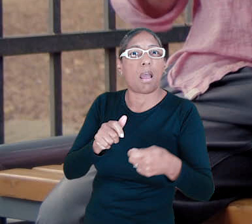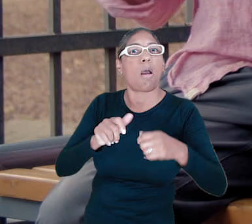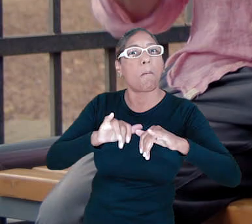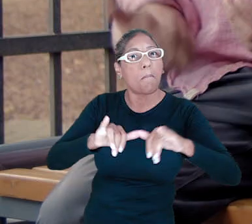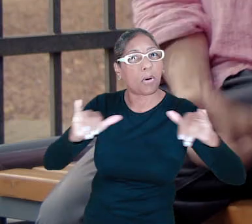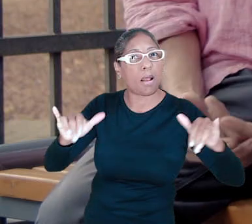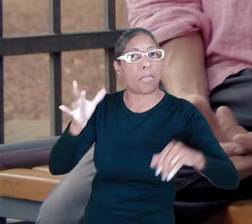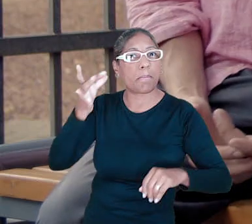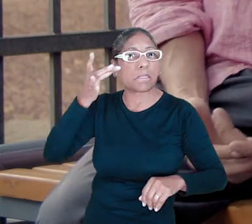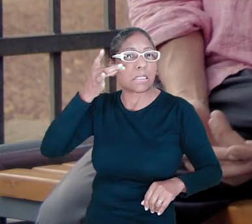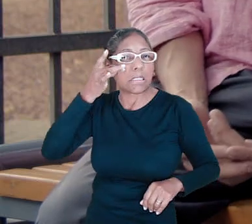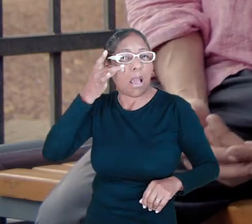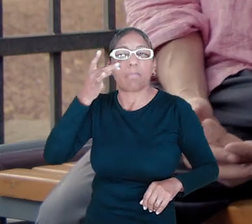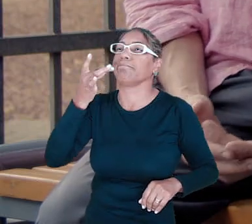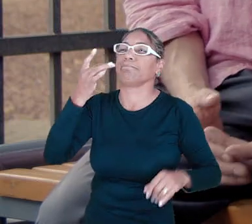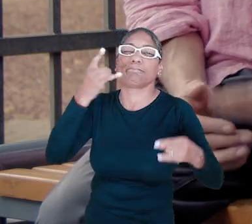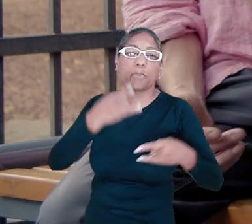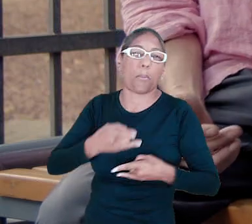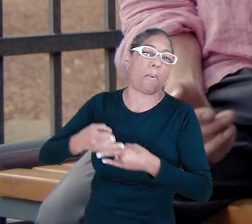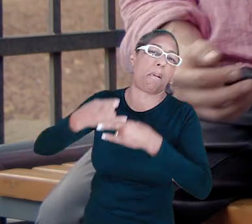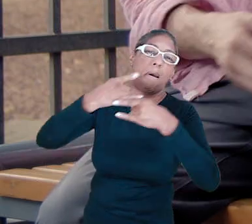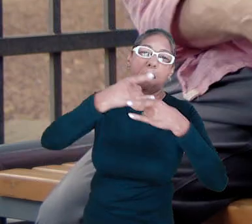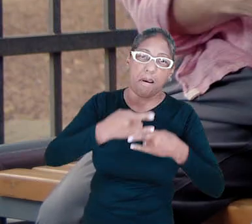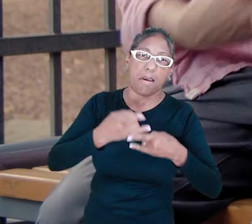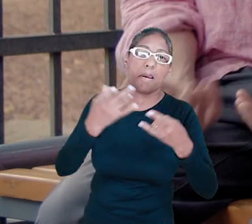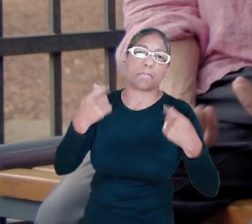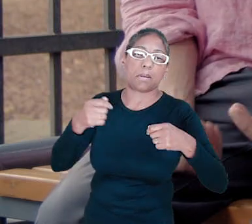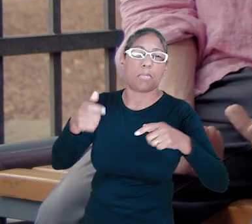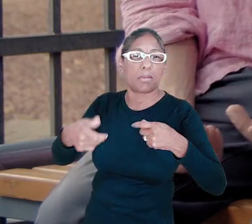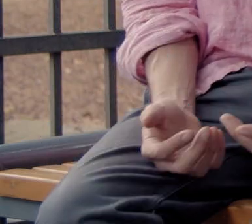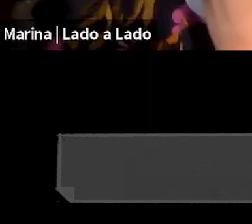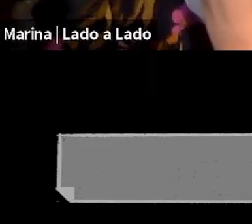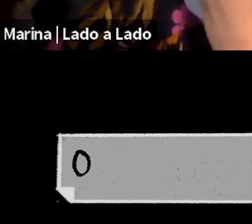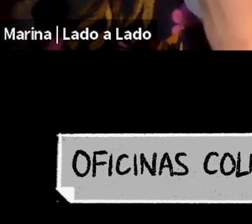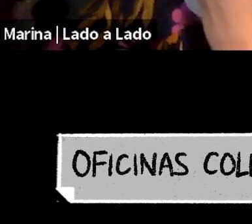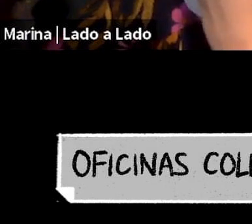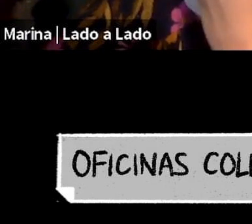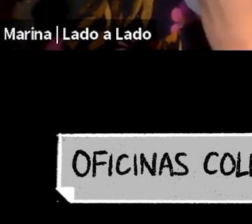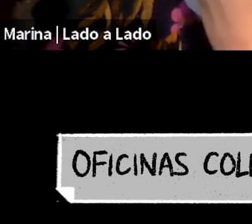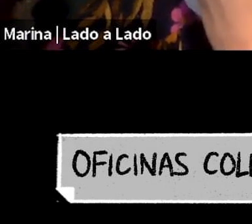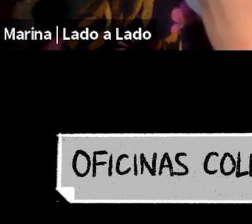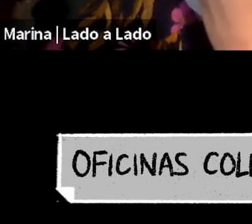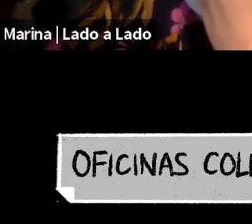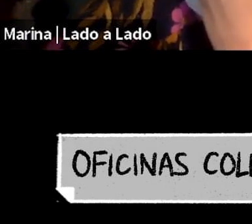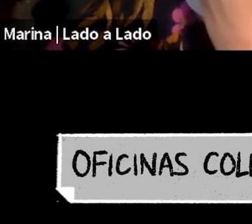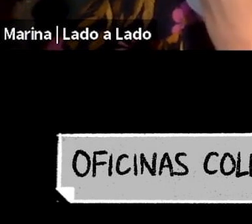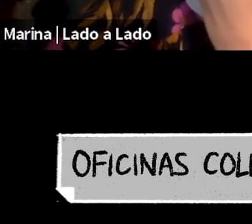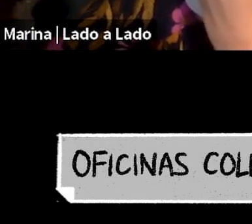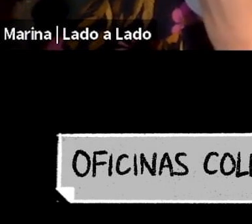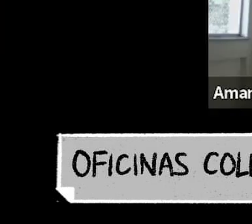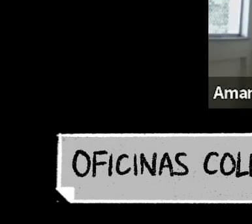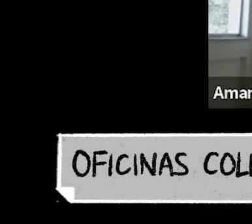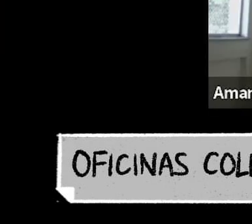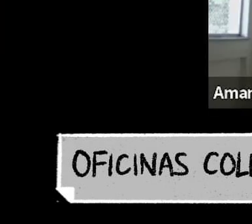era um programa que ele ia ser inteiro presencial, ele teve que ser online, a gente teve que fazer várias adaptações. Videochamada com várias pessoas.